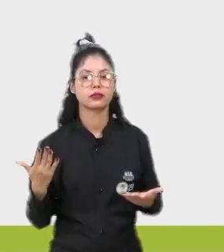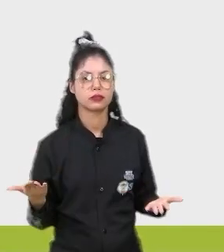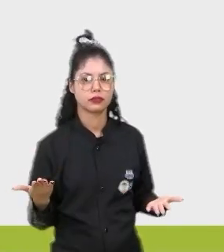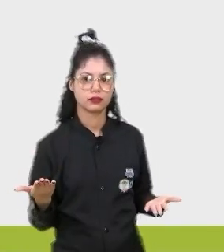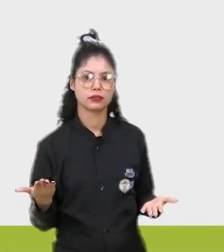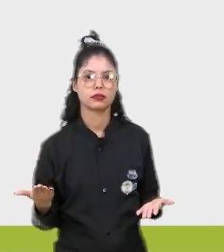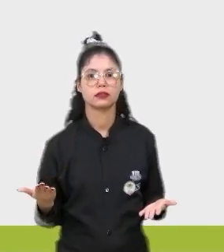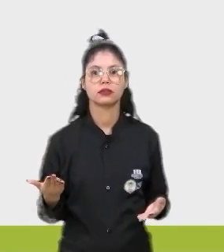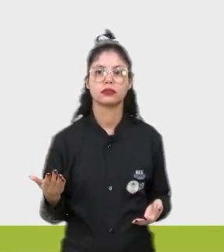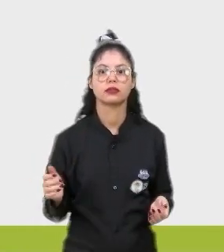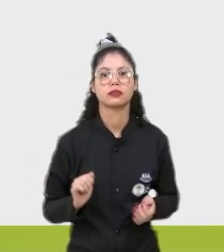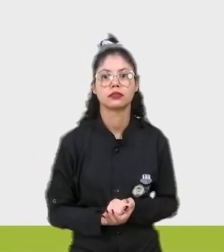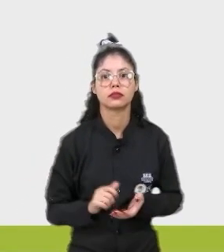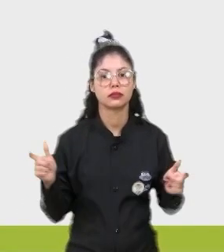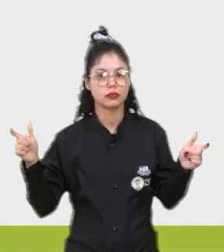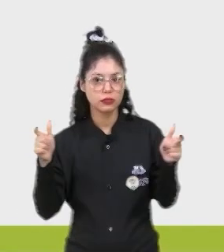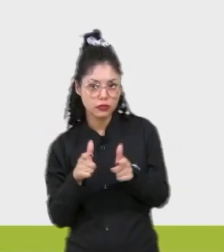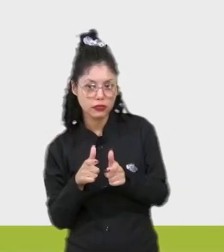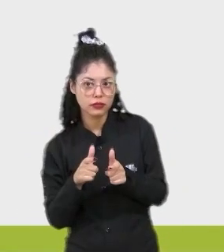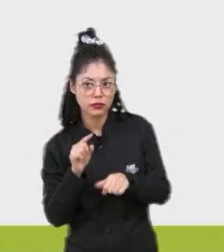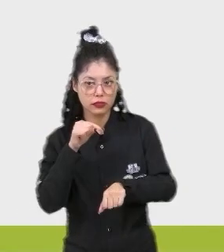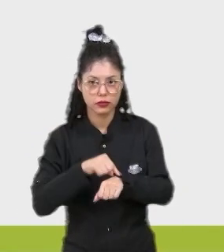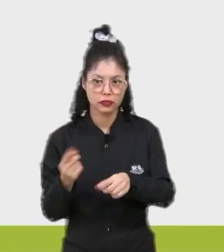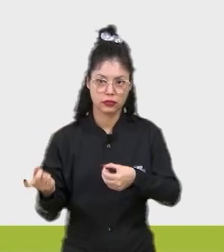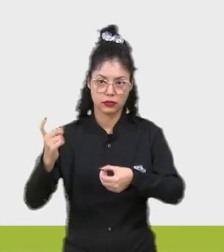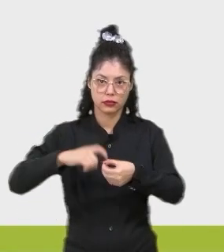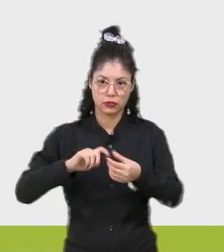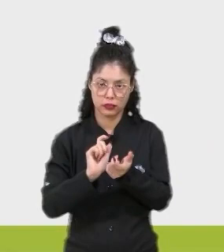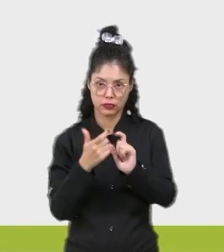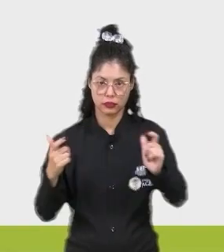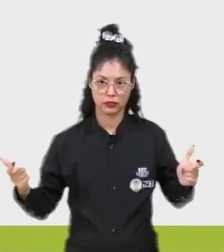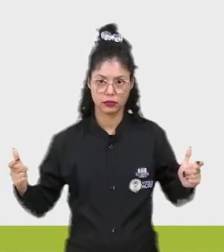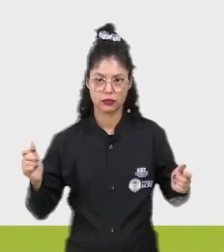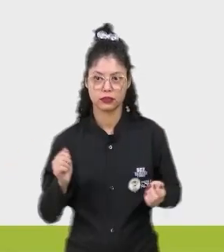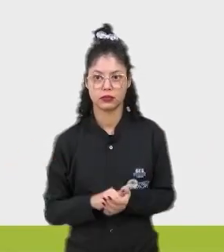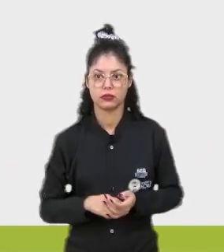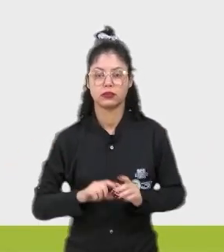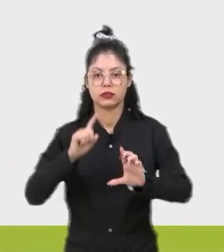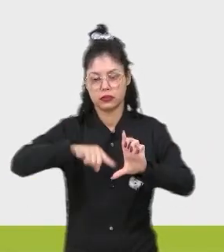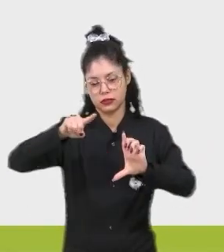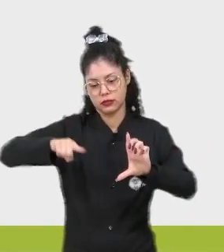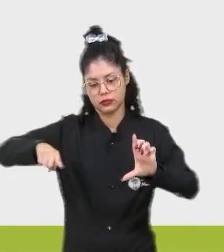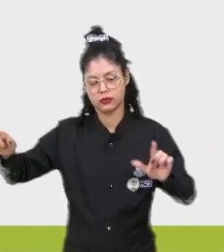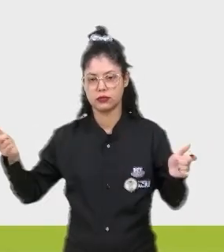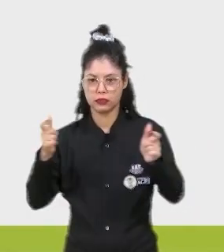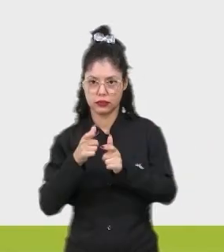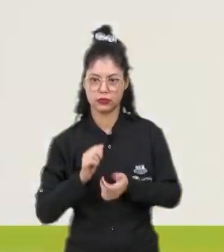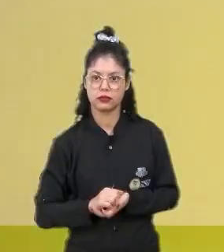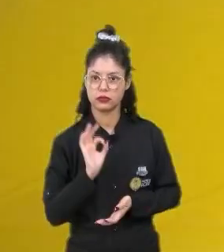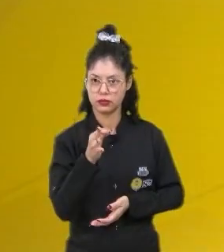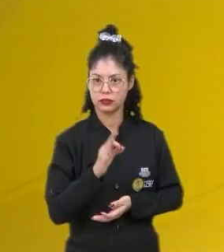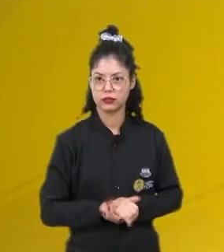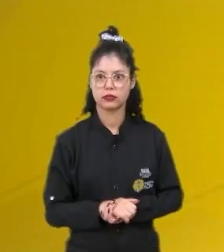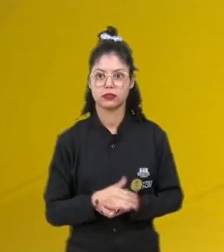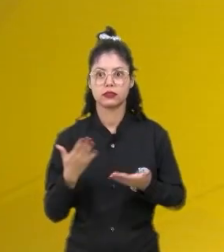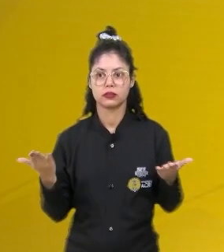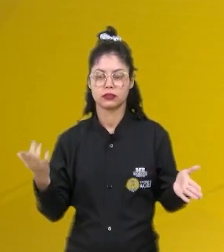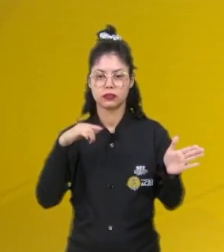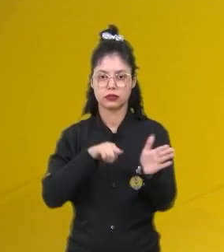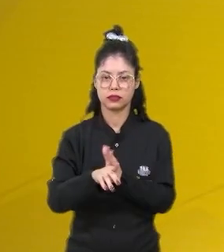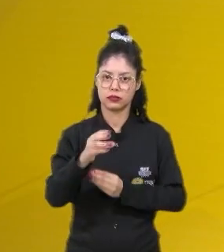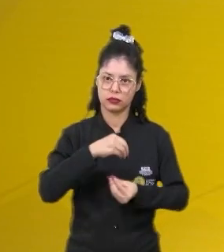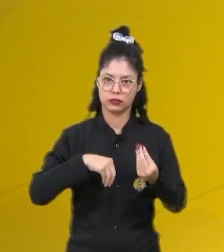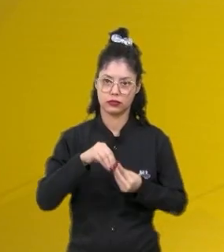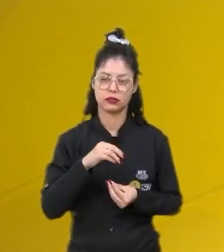A intensidade é diminuída, o tempo de retorno aumenta e a frequência percebida diminui. Certinho? Questão que envolve